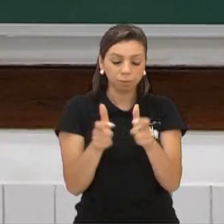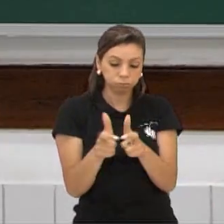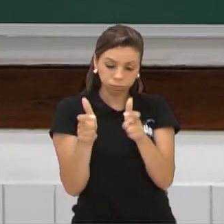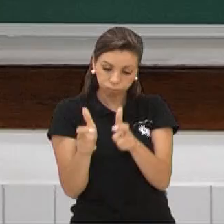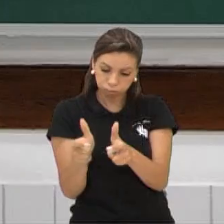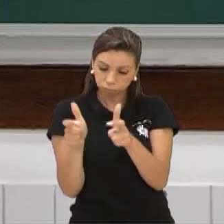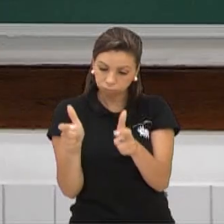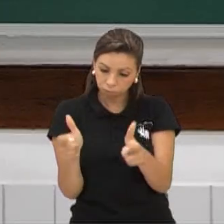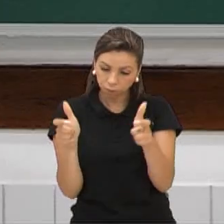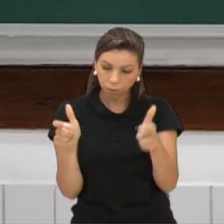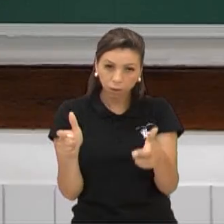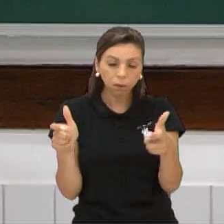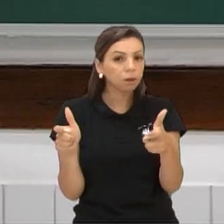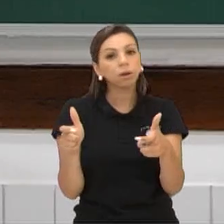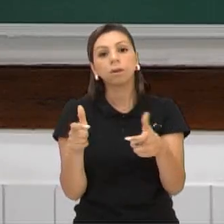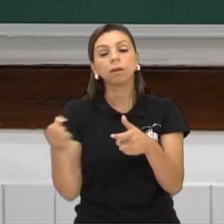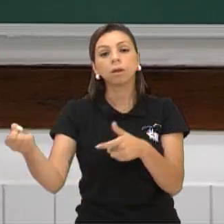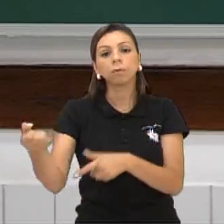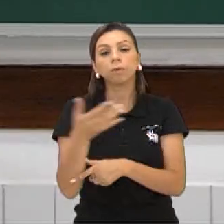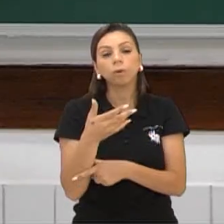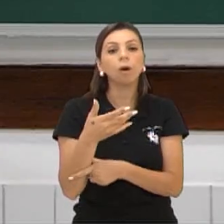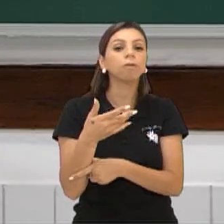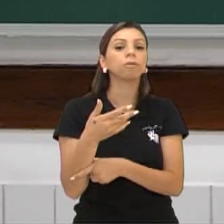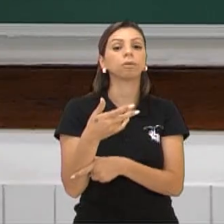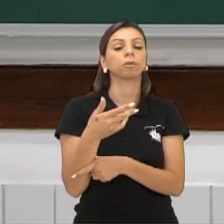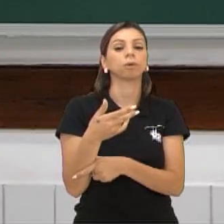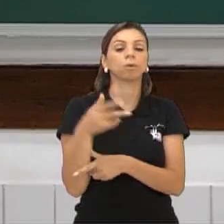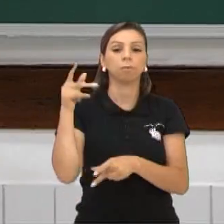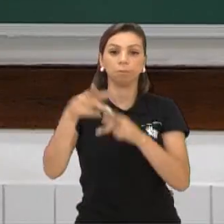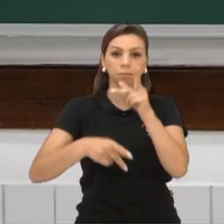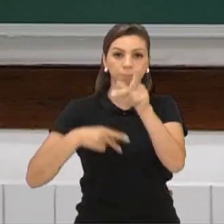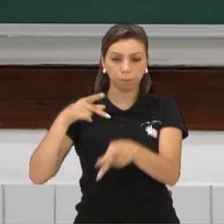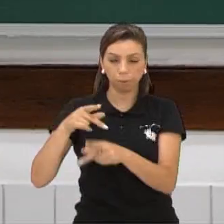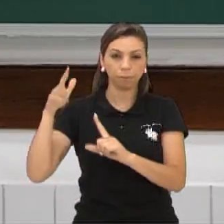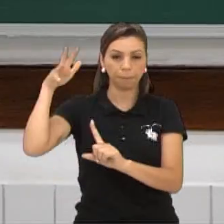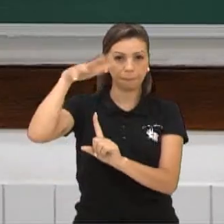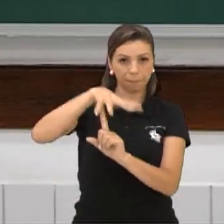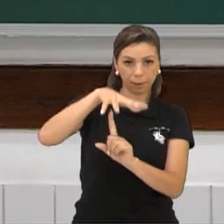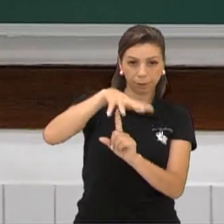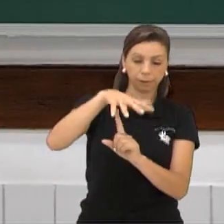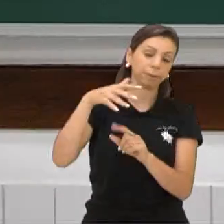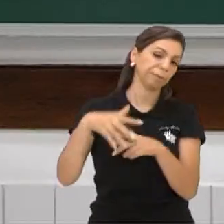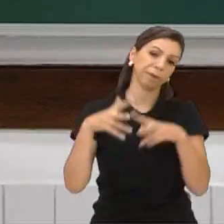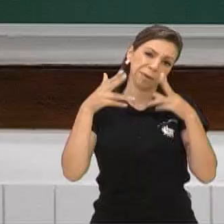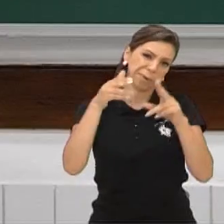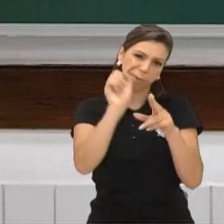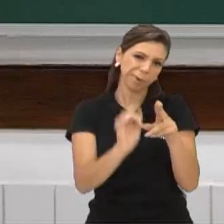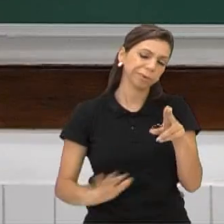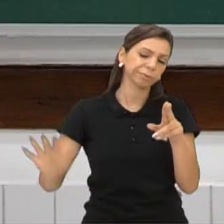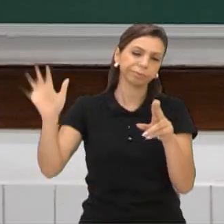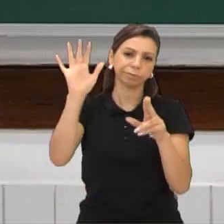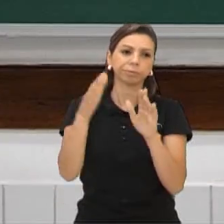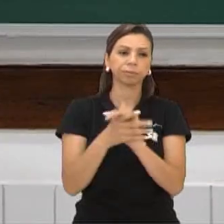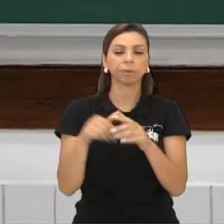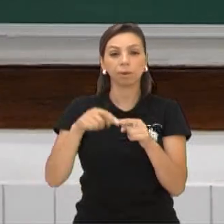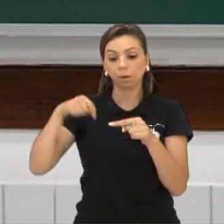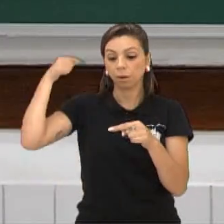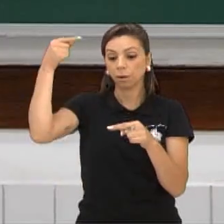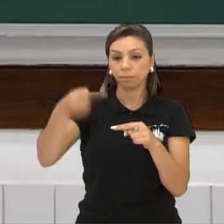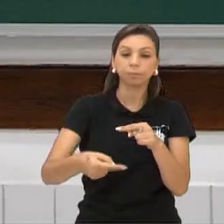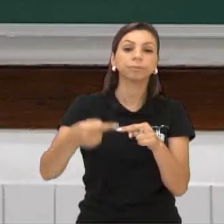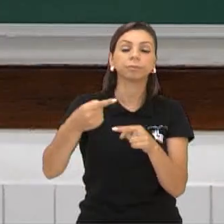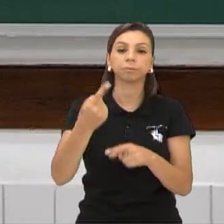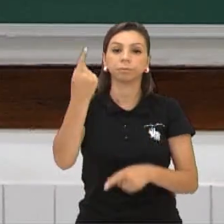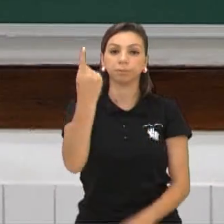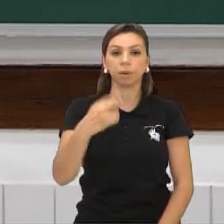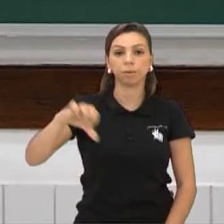a nova consolidação da população paranaense, como no Brasil todo. A partir de 1940, nós